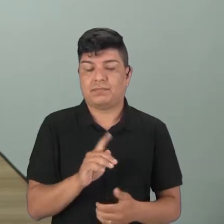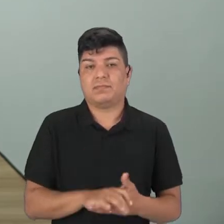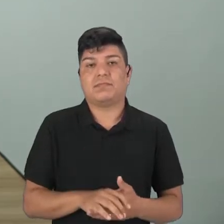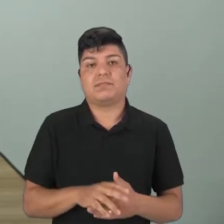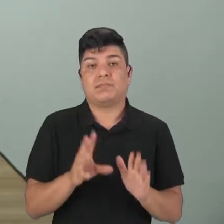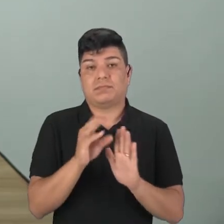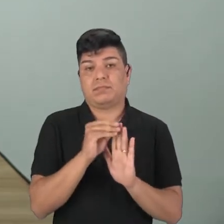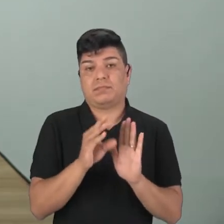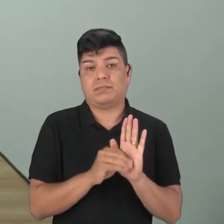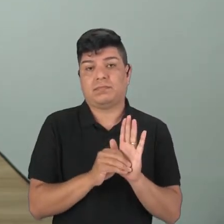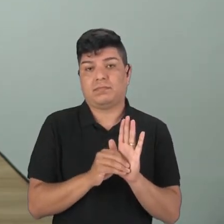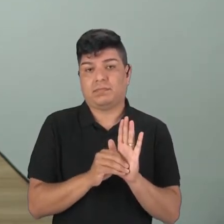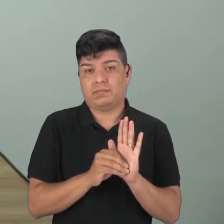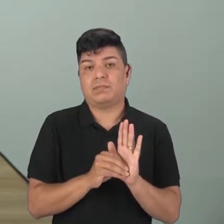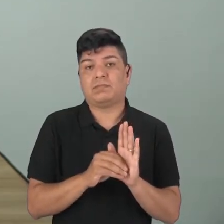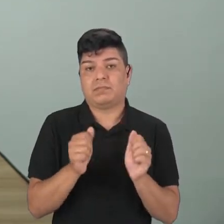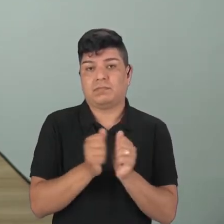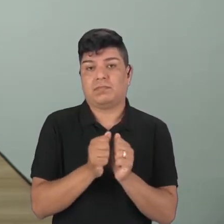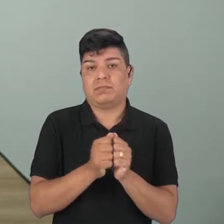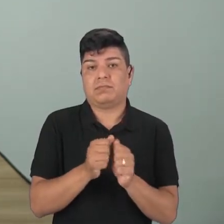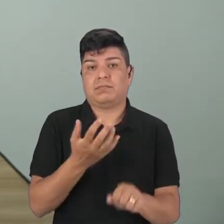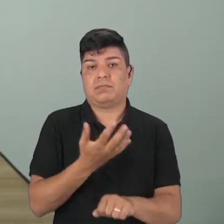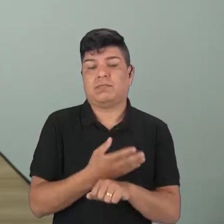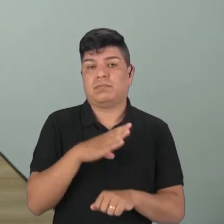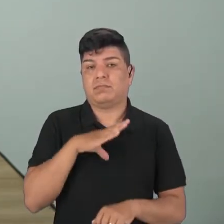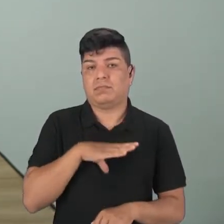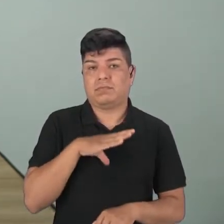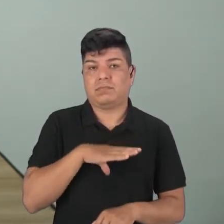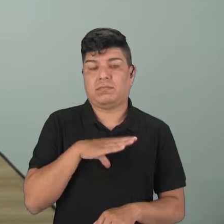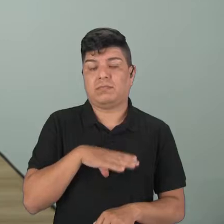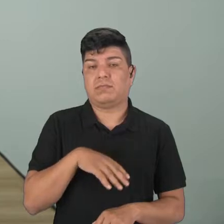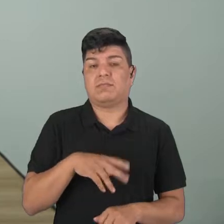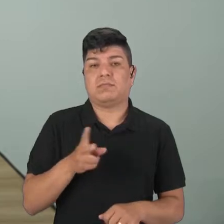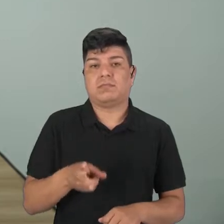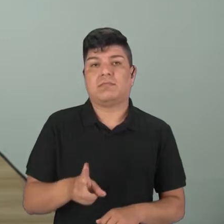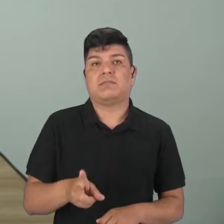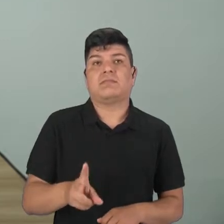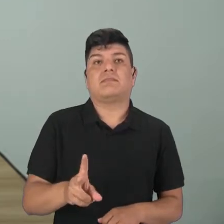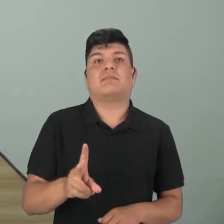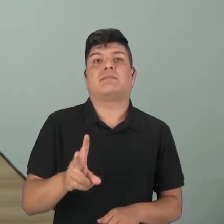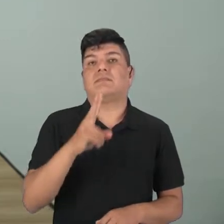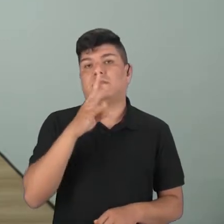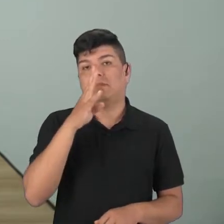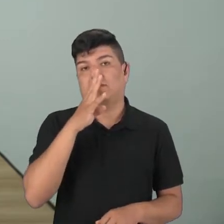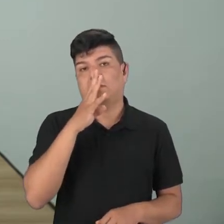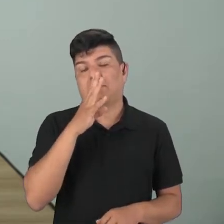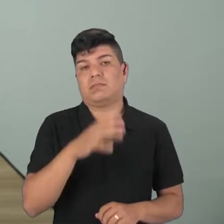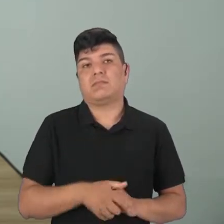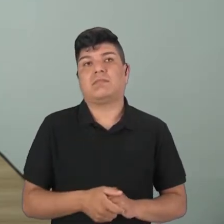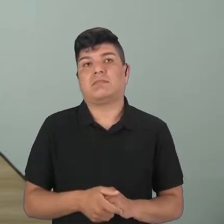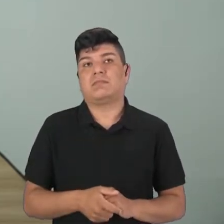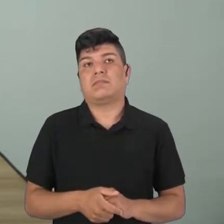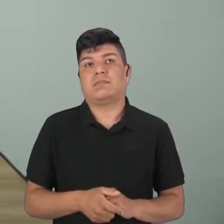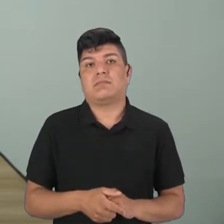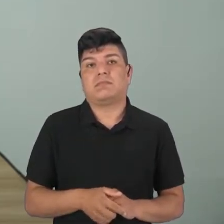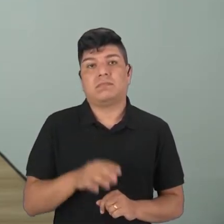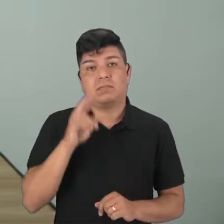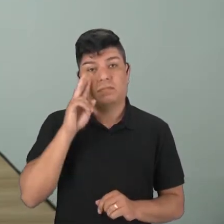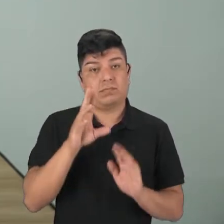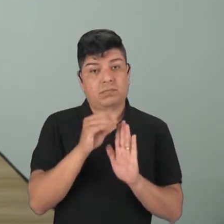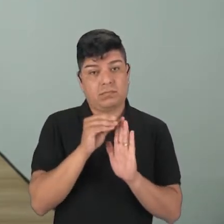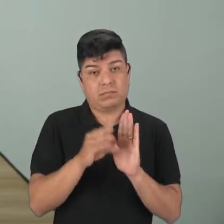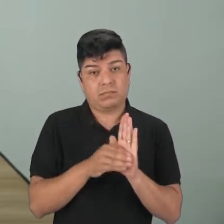os conteúdos que fazem parte do componente curricular de língua portuguesa e para dar continuidade e rever o conteúdo estudado na